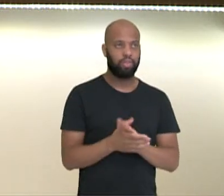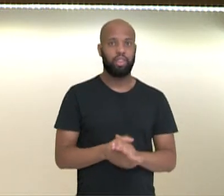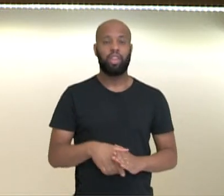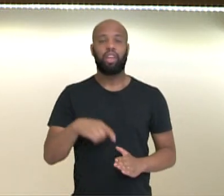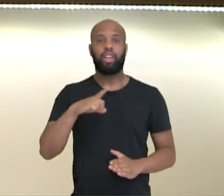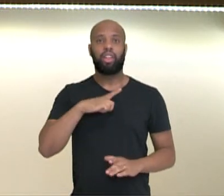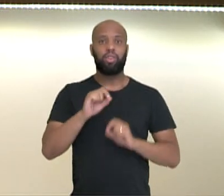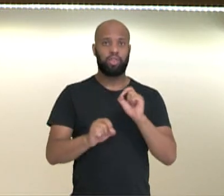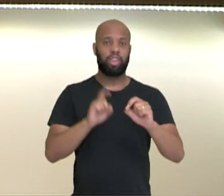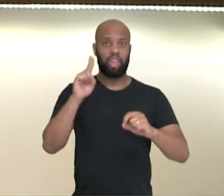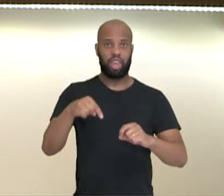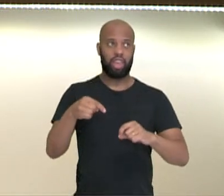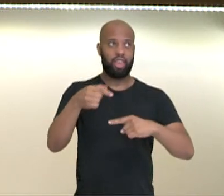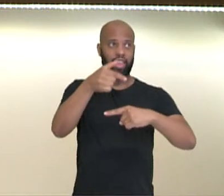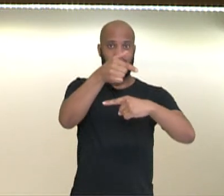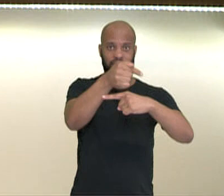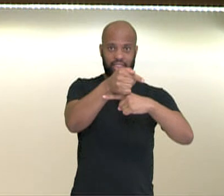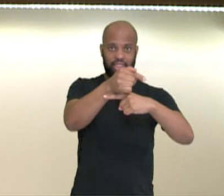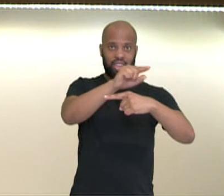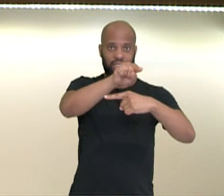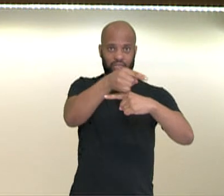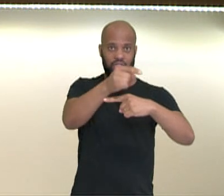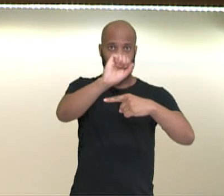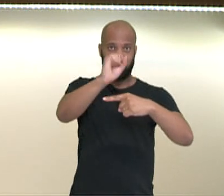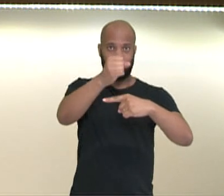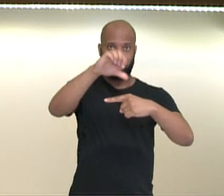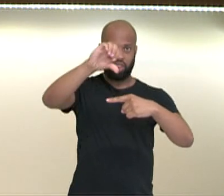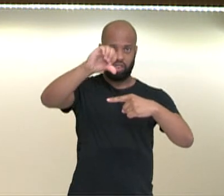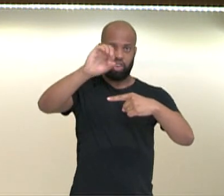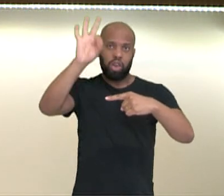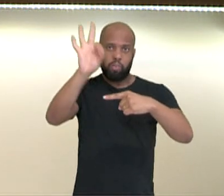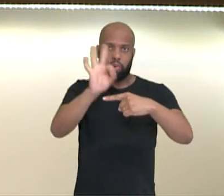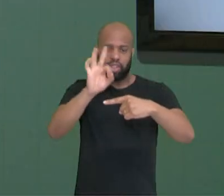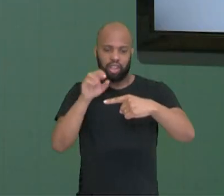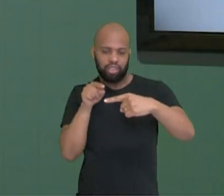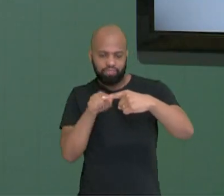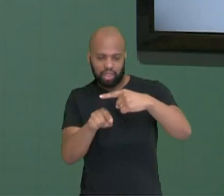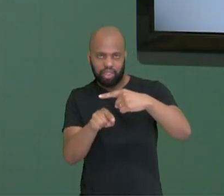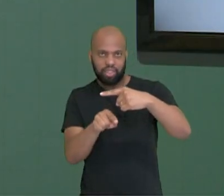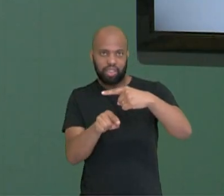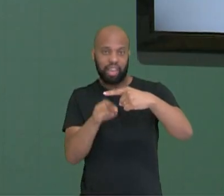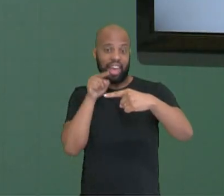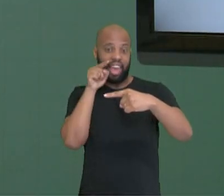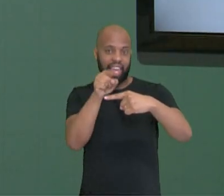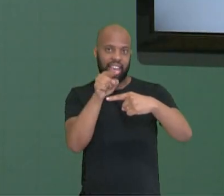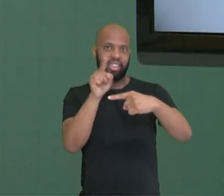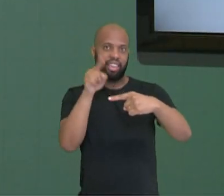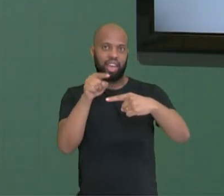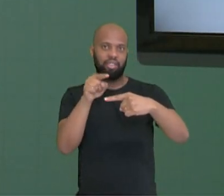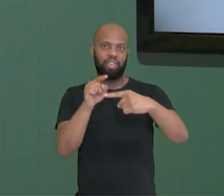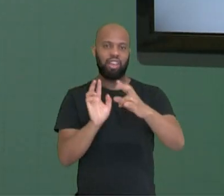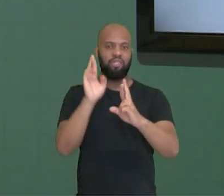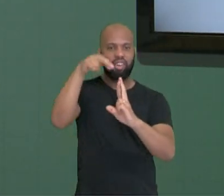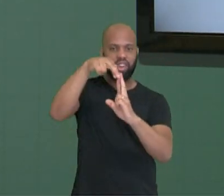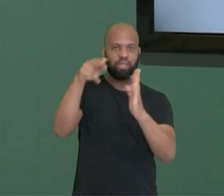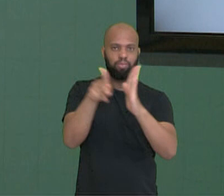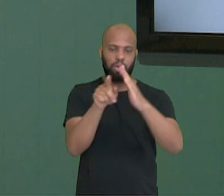quer saber qual? Eu quero saber esse é quanto por cento desse. É o de cima em relação ao de baixo,